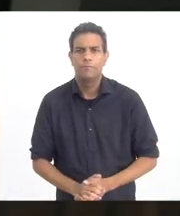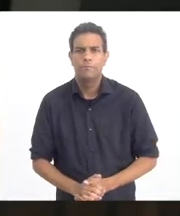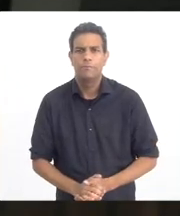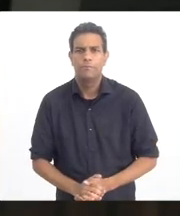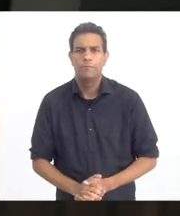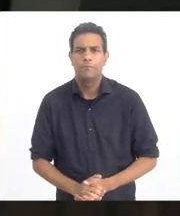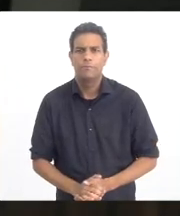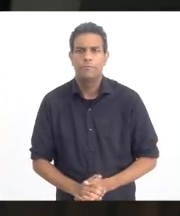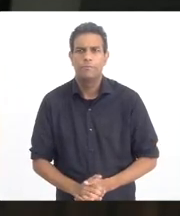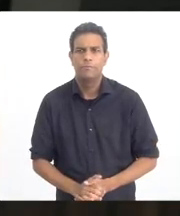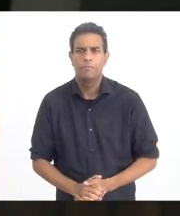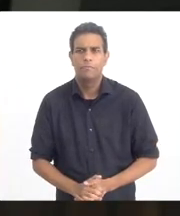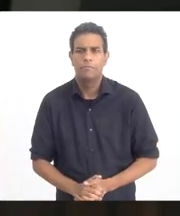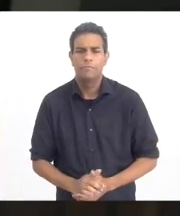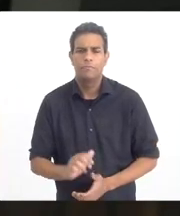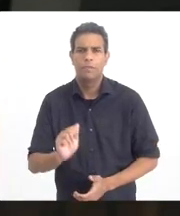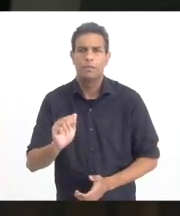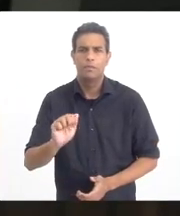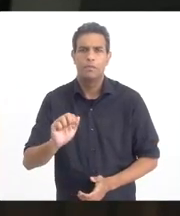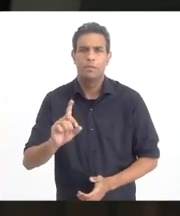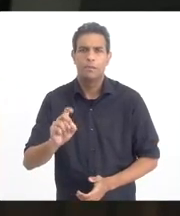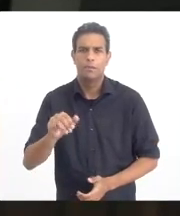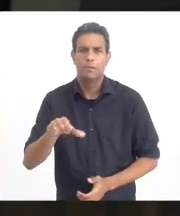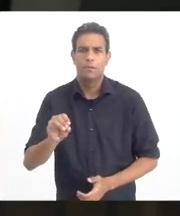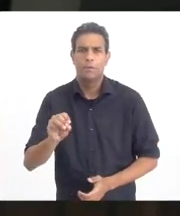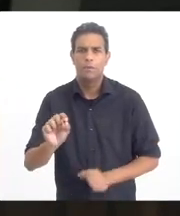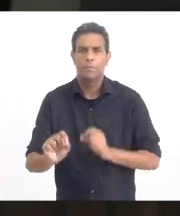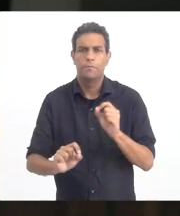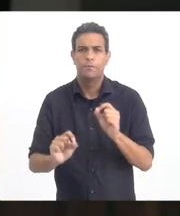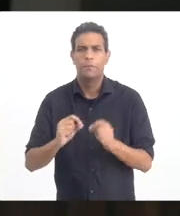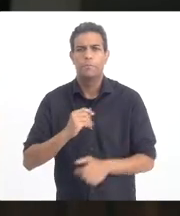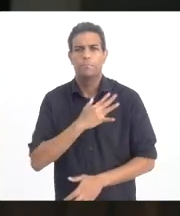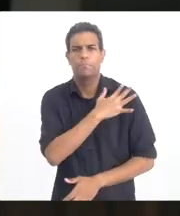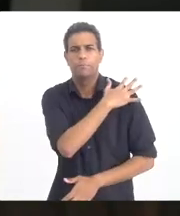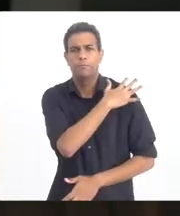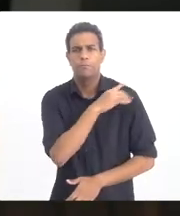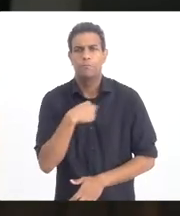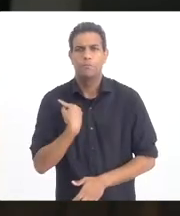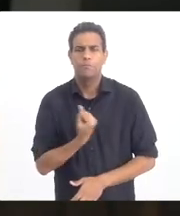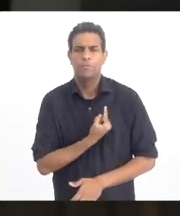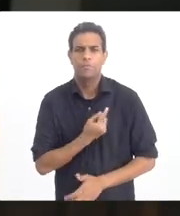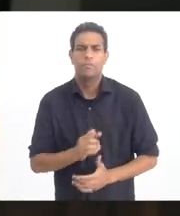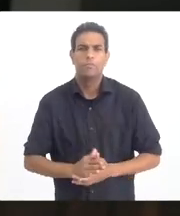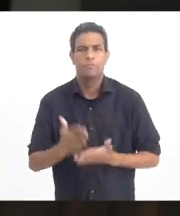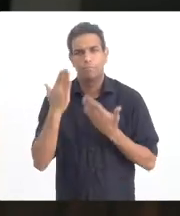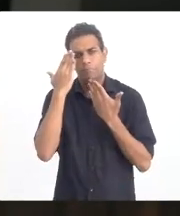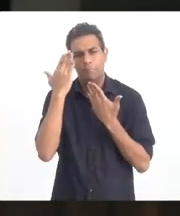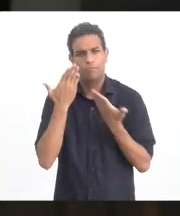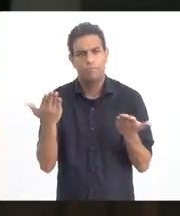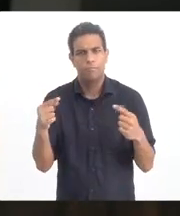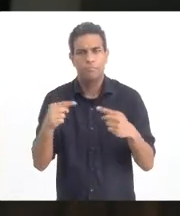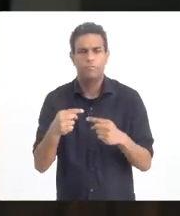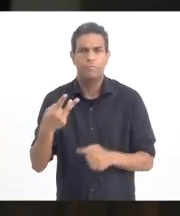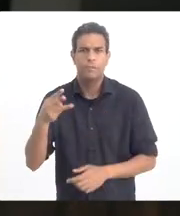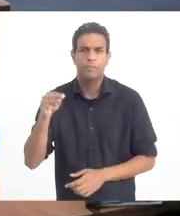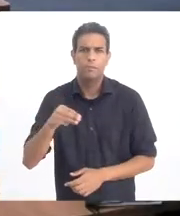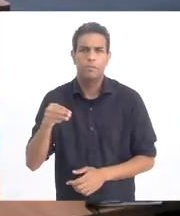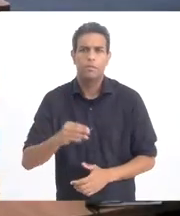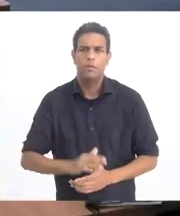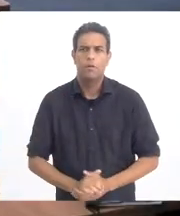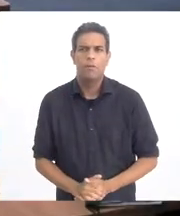Adamo ou Adamo, não sei, peço desculpa. Sargento Ferreira, por favor, com a palavra. O senhor tem 3 minutos,